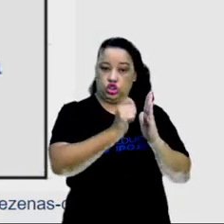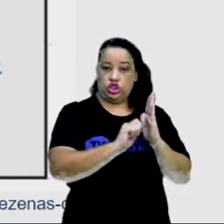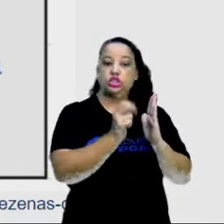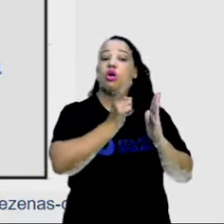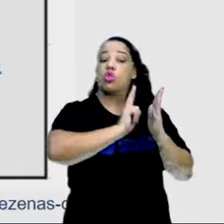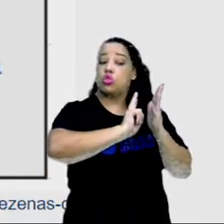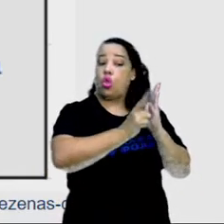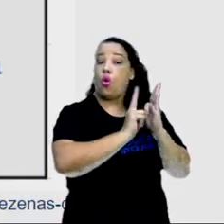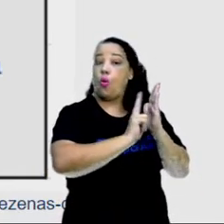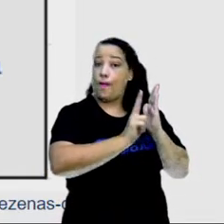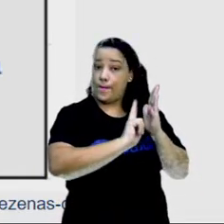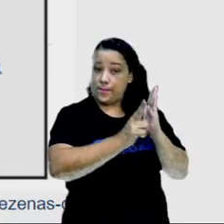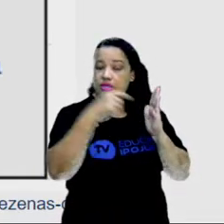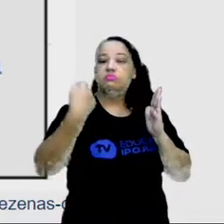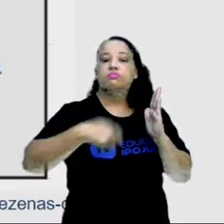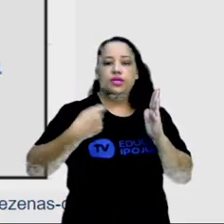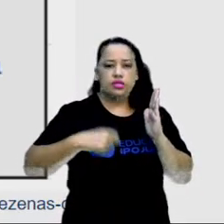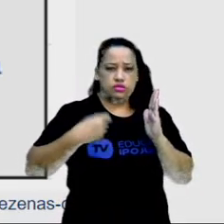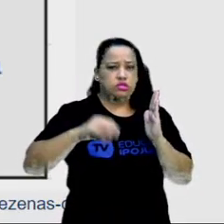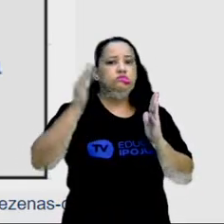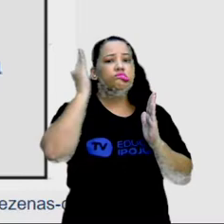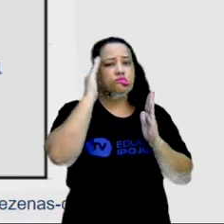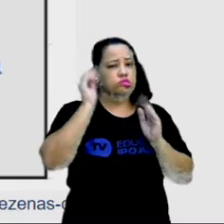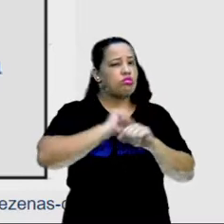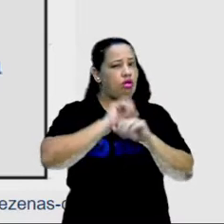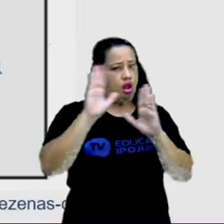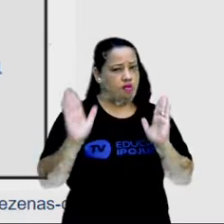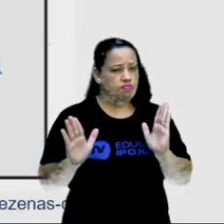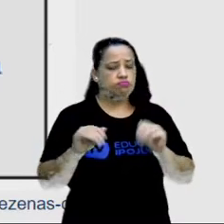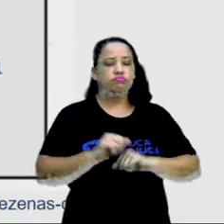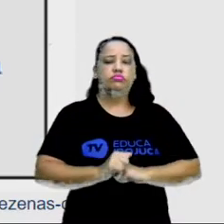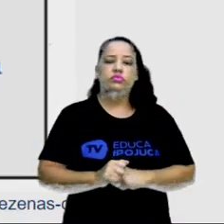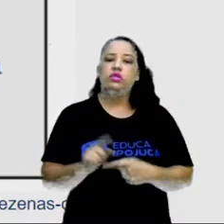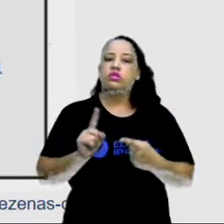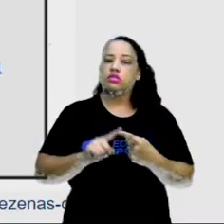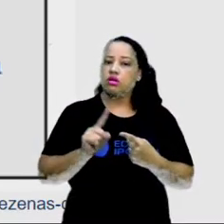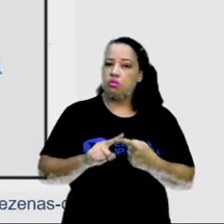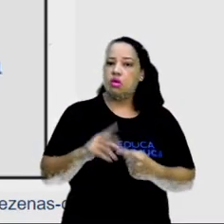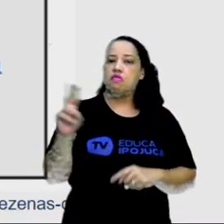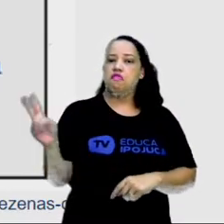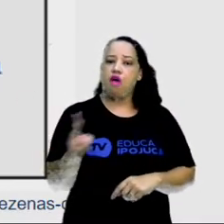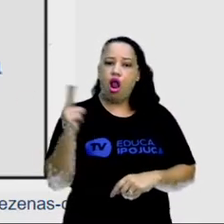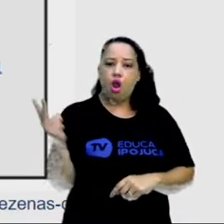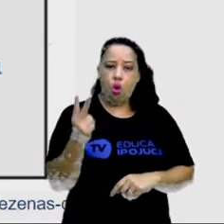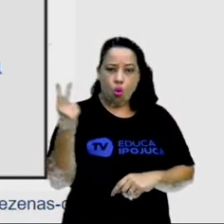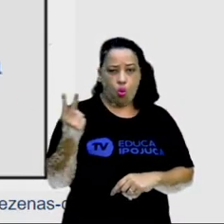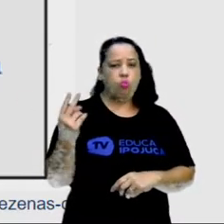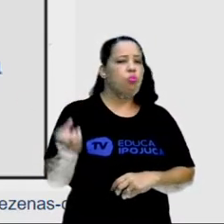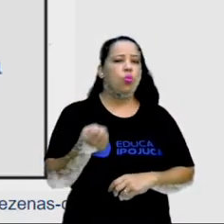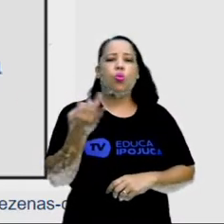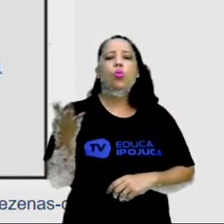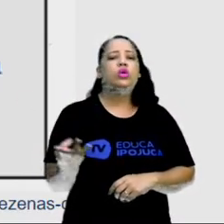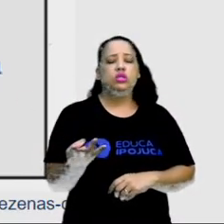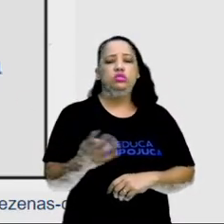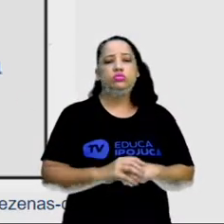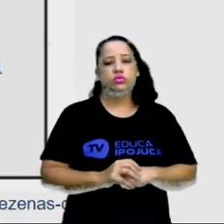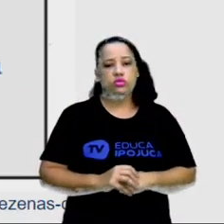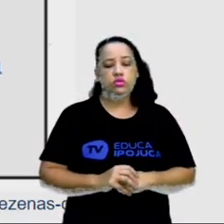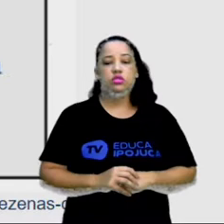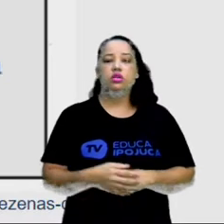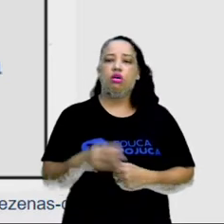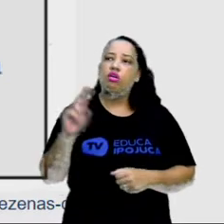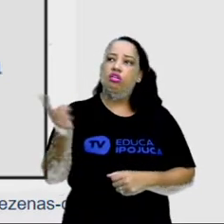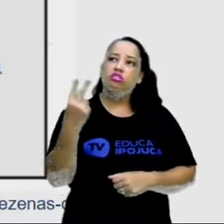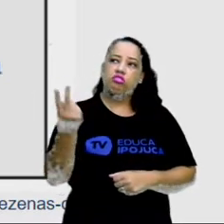que vocês precisam ter essa compreensão da escrita também, o valor posicional e como posso fazer esse